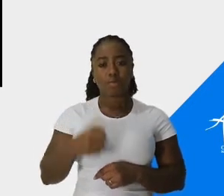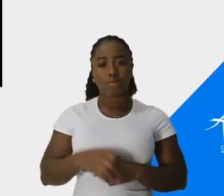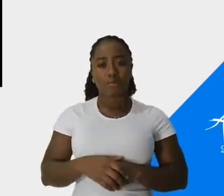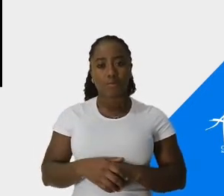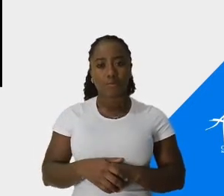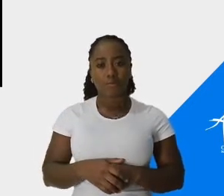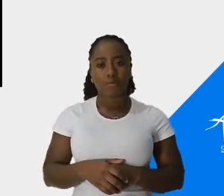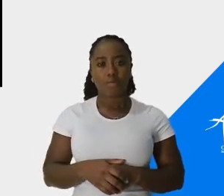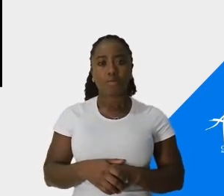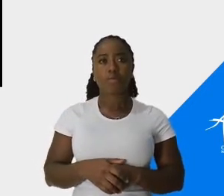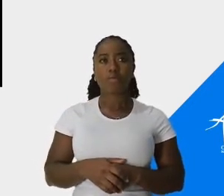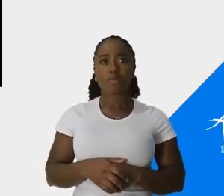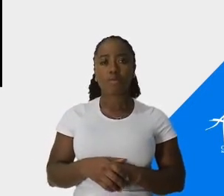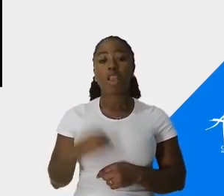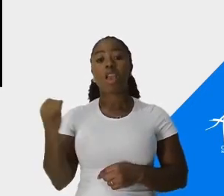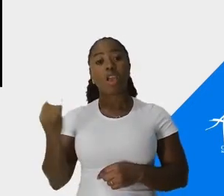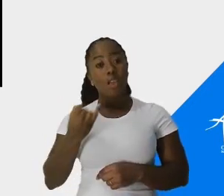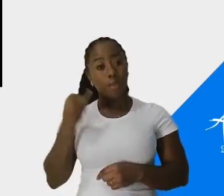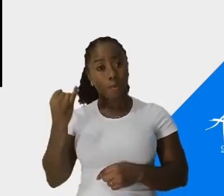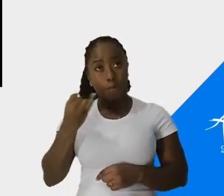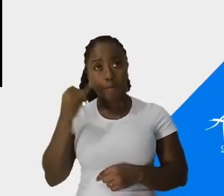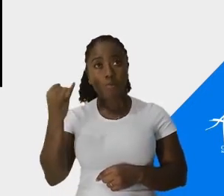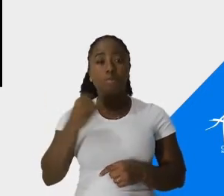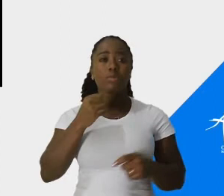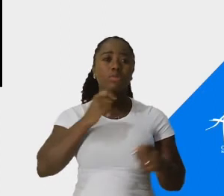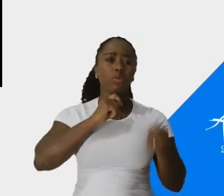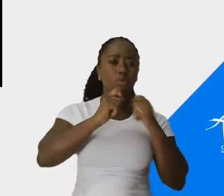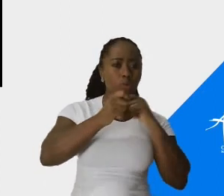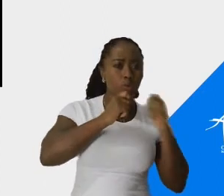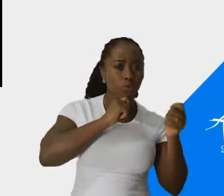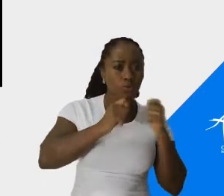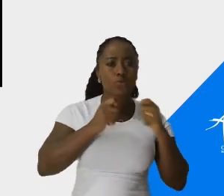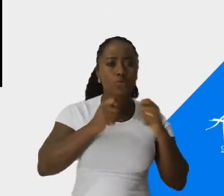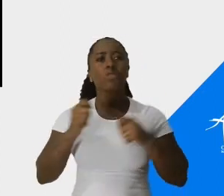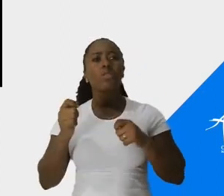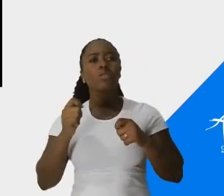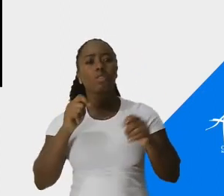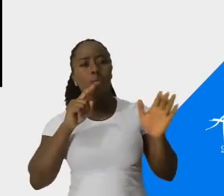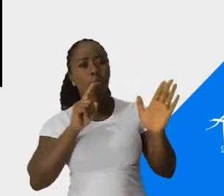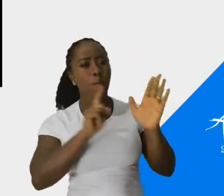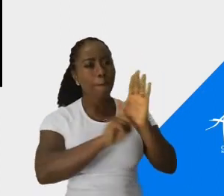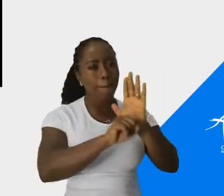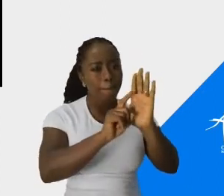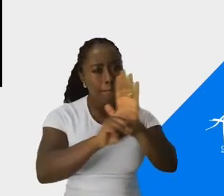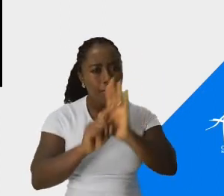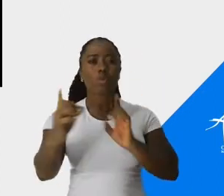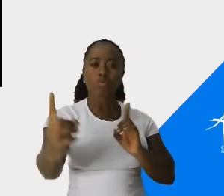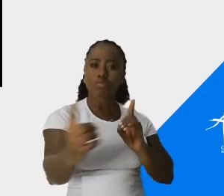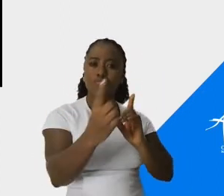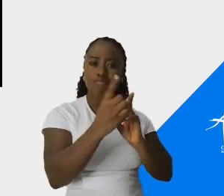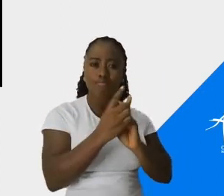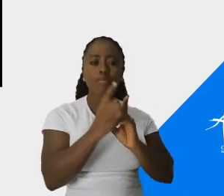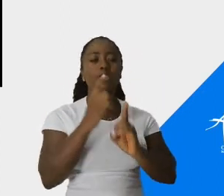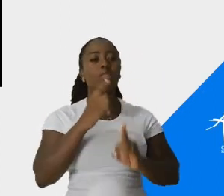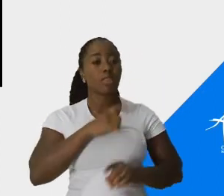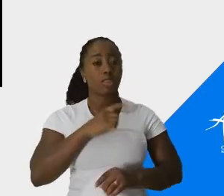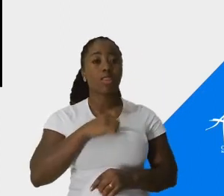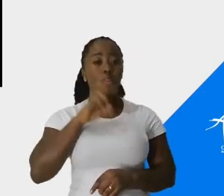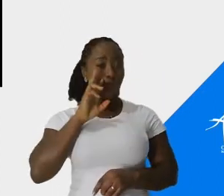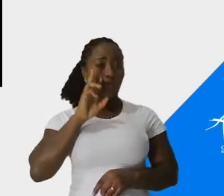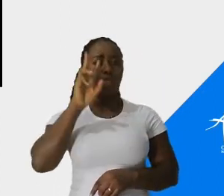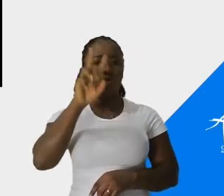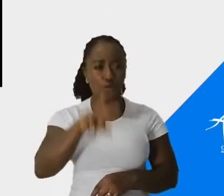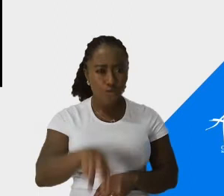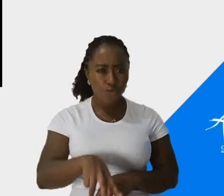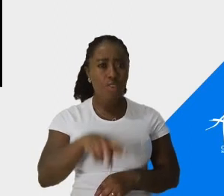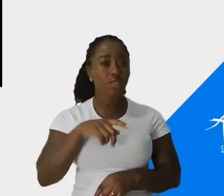uma boa anamnese. A anamnese e a entrevista começa quando o paciente entra na sua sala, não é quando ele senta. Você já está olhando até a marcha. O paciente